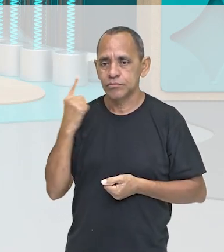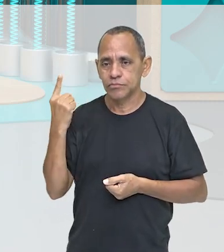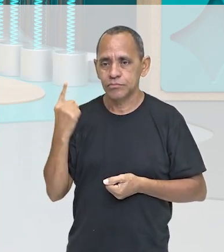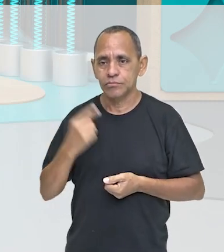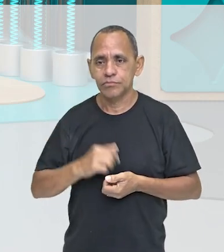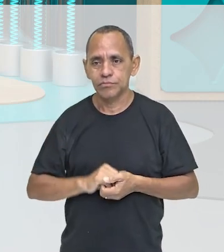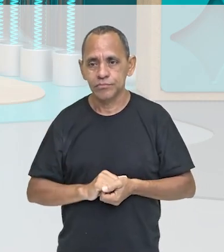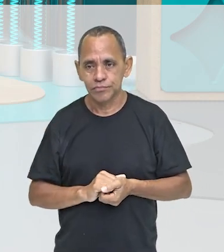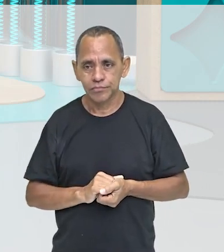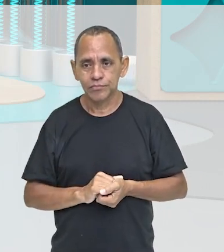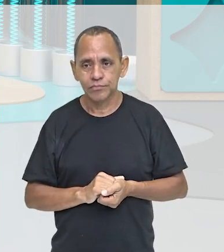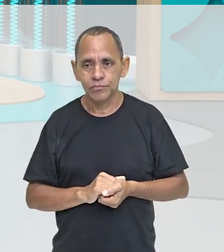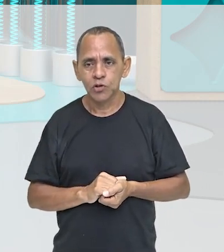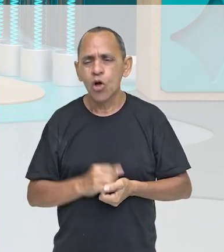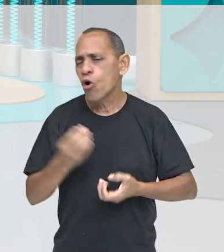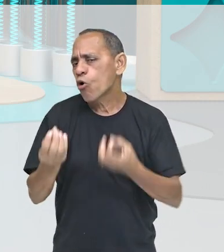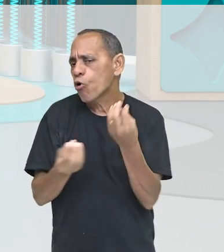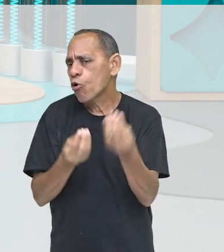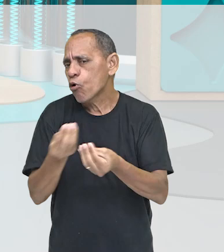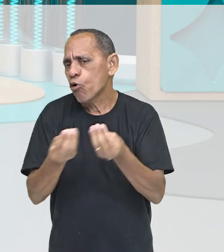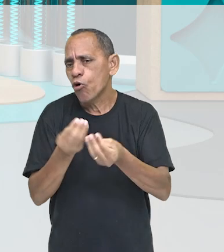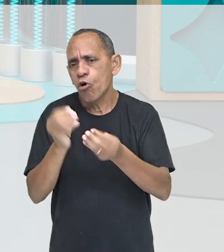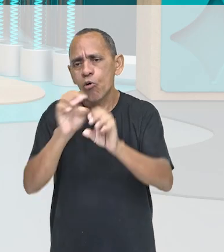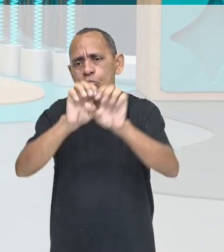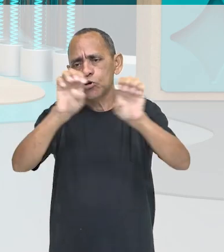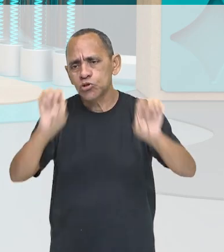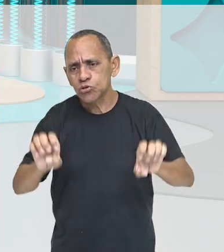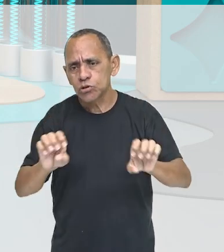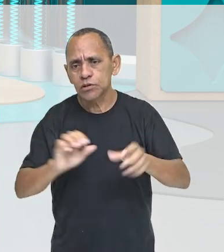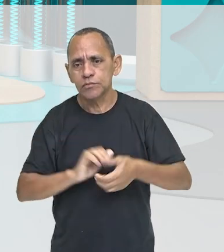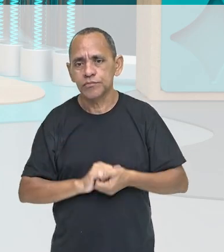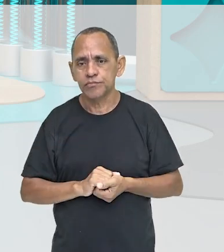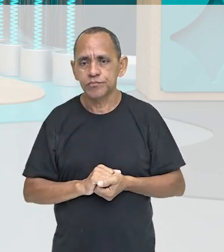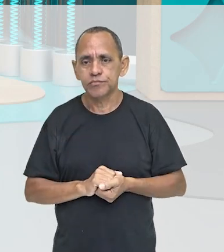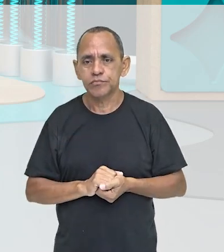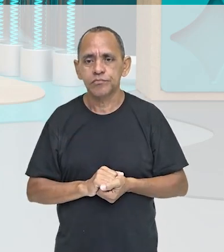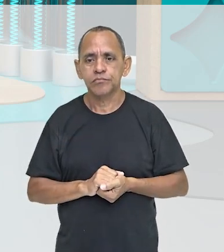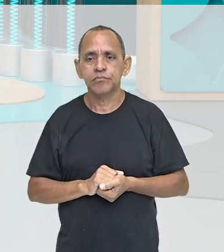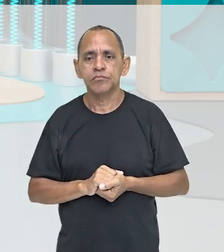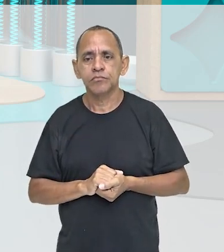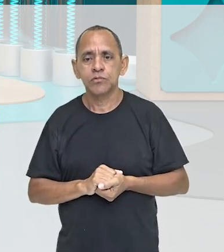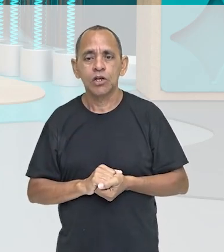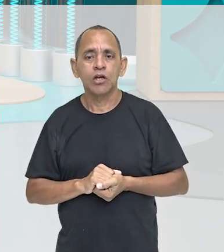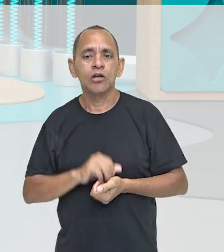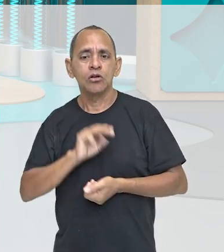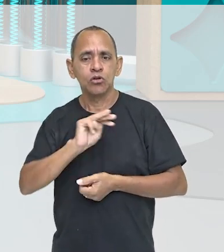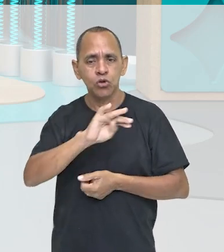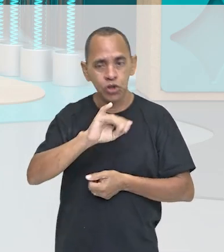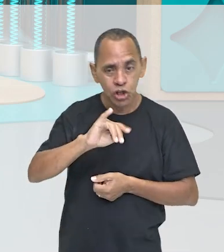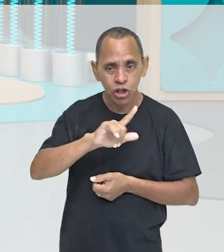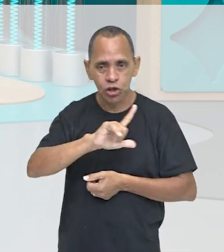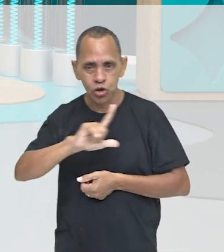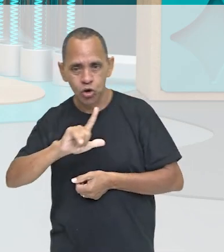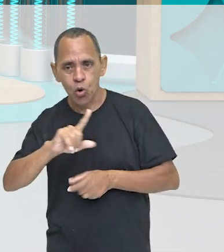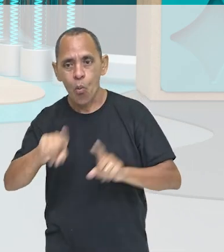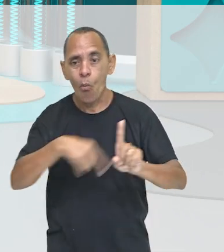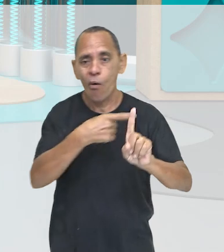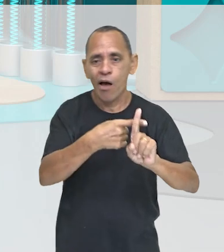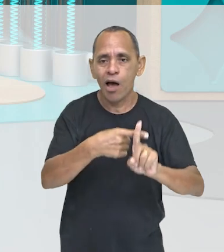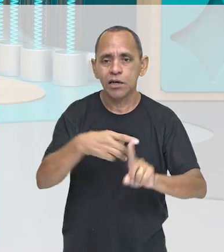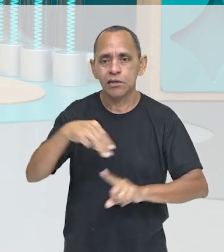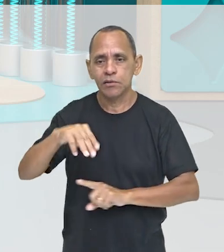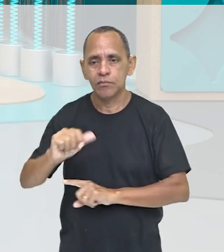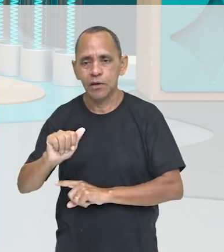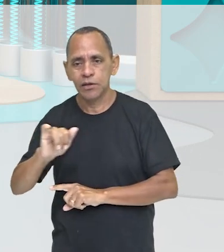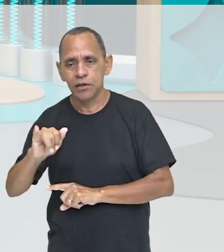futuro. Como é que é a estrutura? Só para recapitular, é will mais main verb, que é o verbo principal. Esse